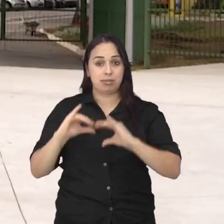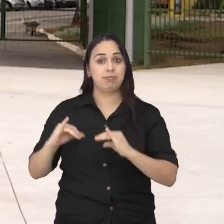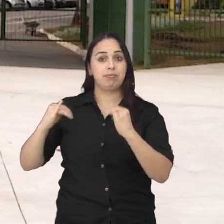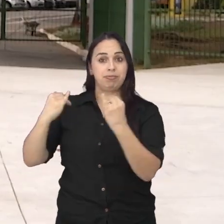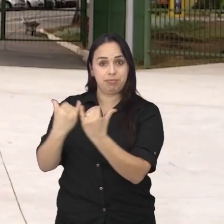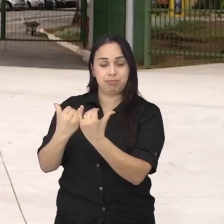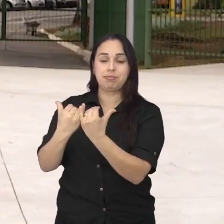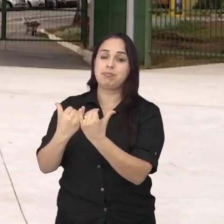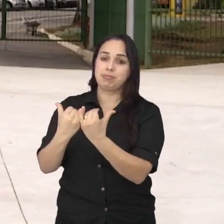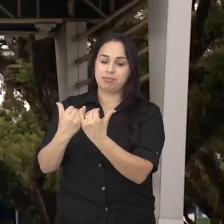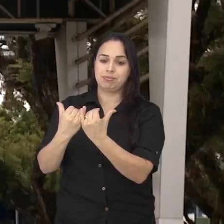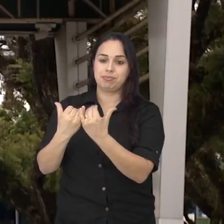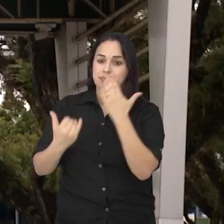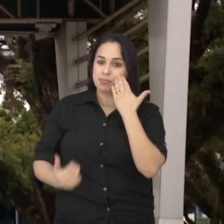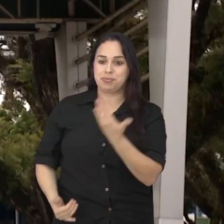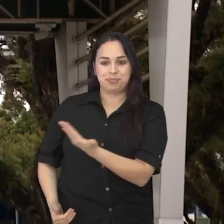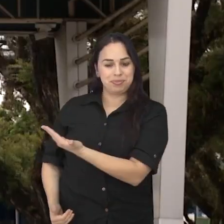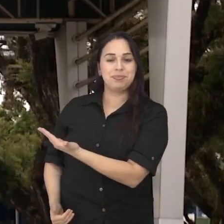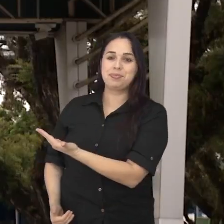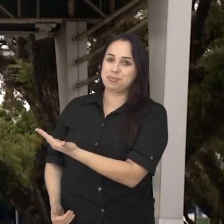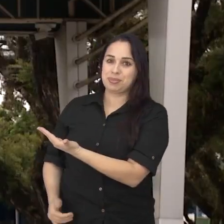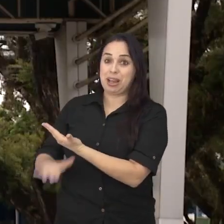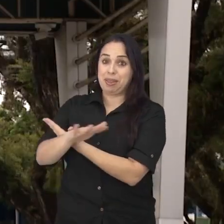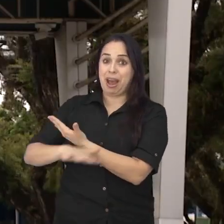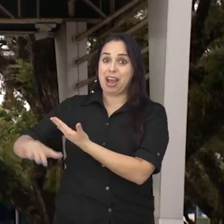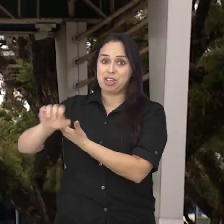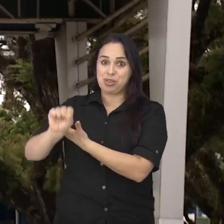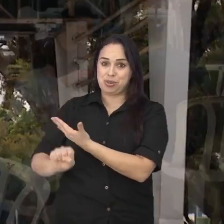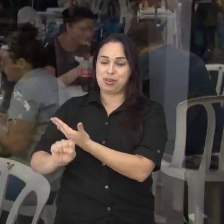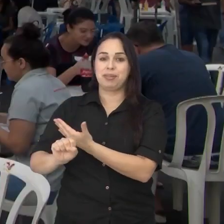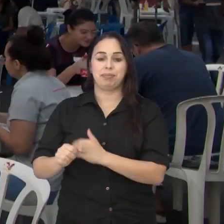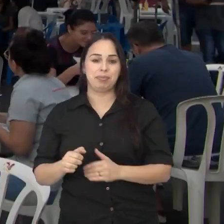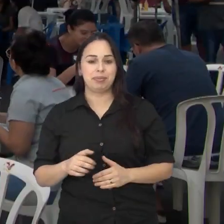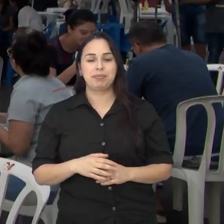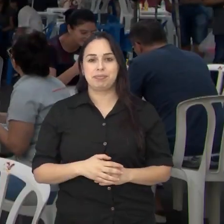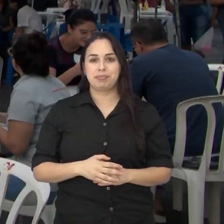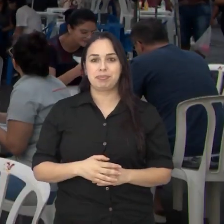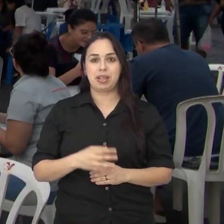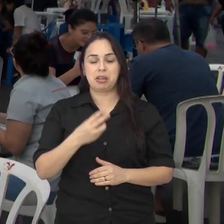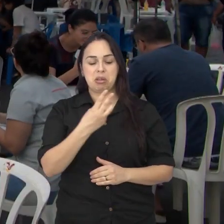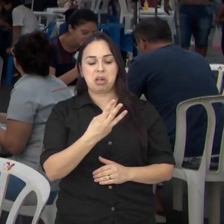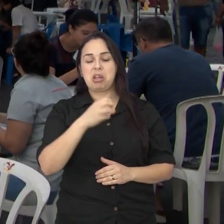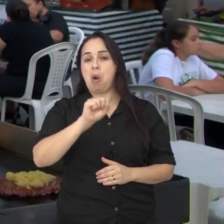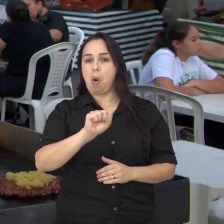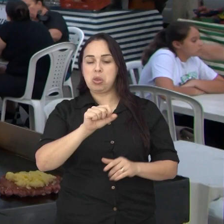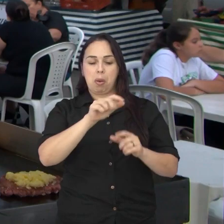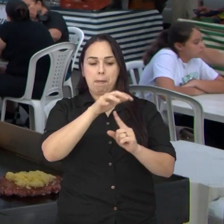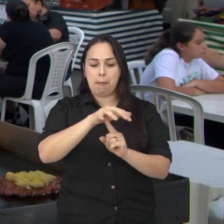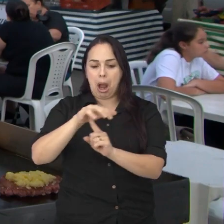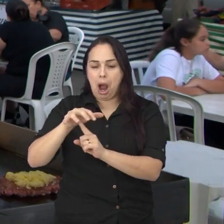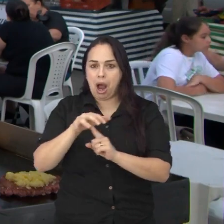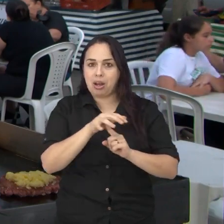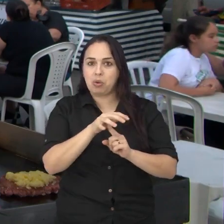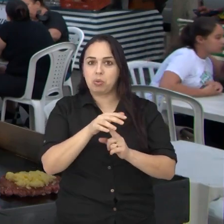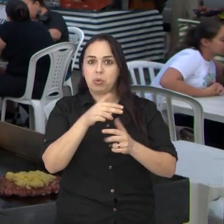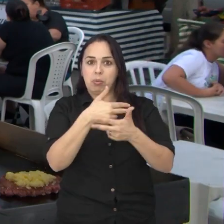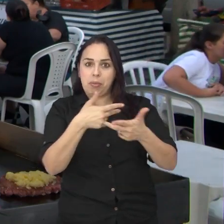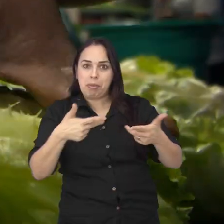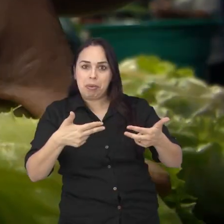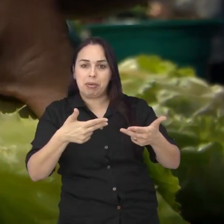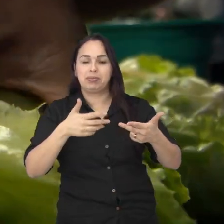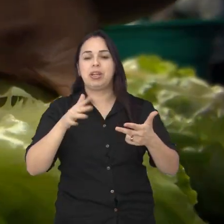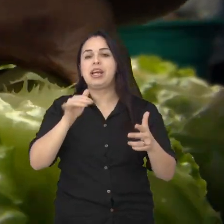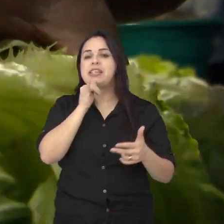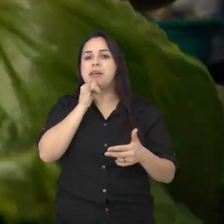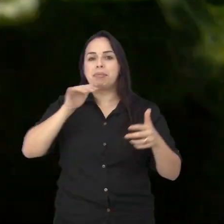frente à entrada principal do Centro da Juventude, na região sul. Estão previstas 38 barracas com diversos